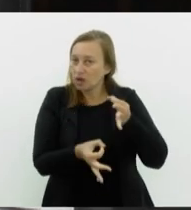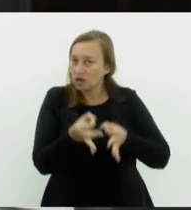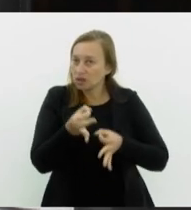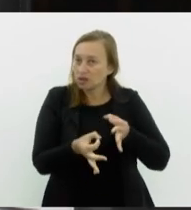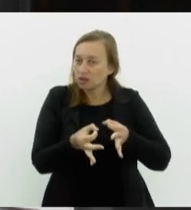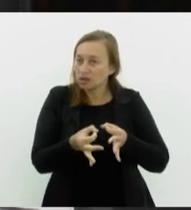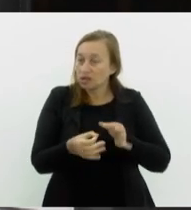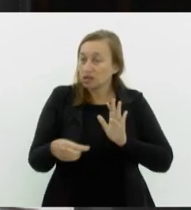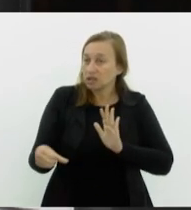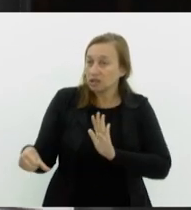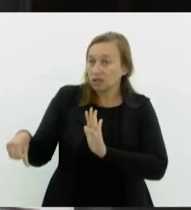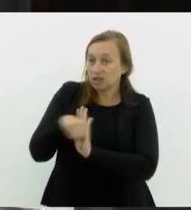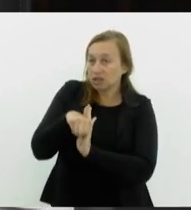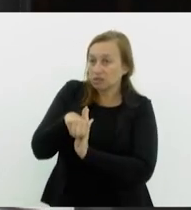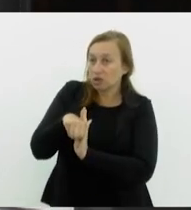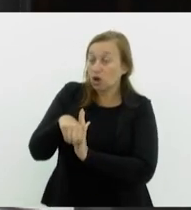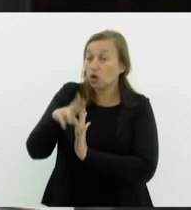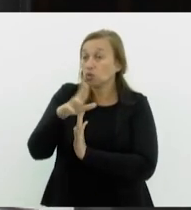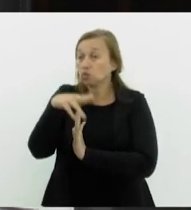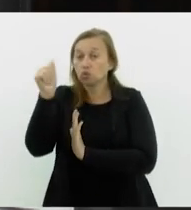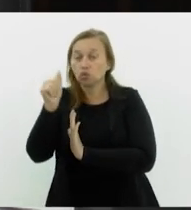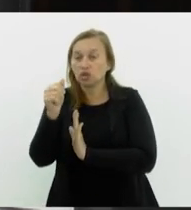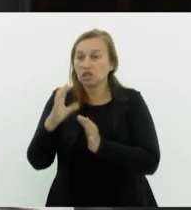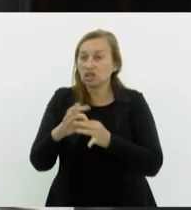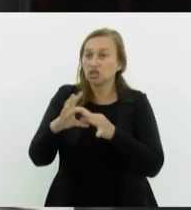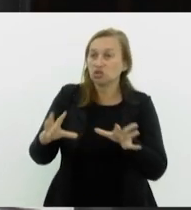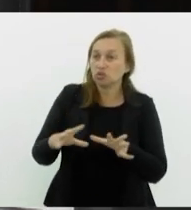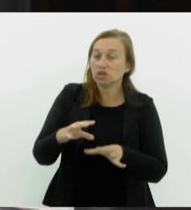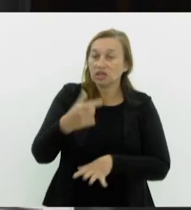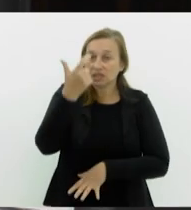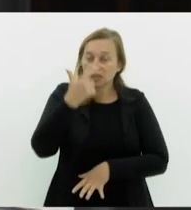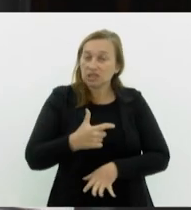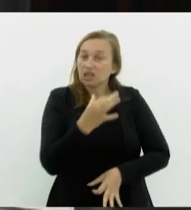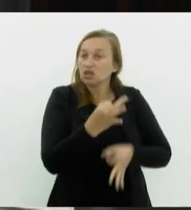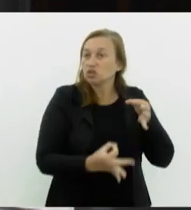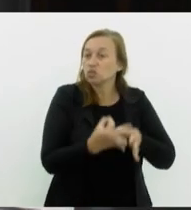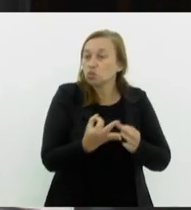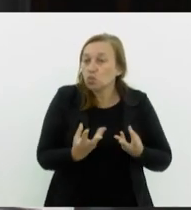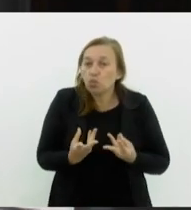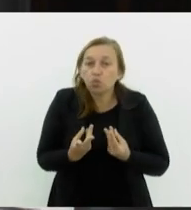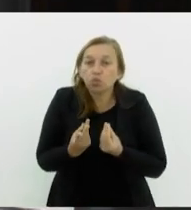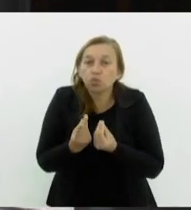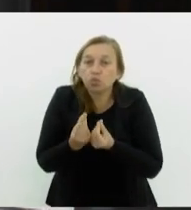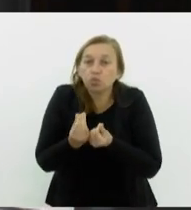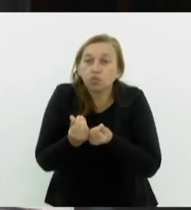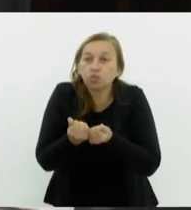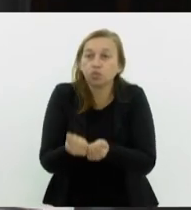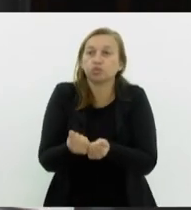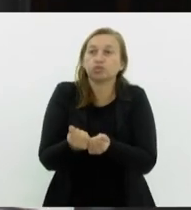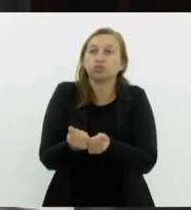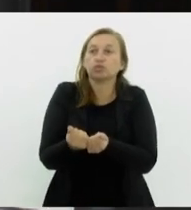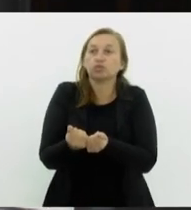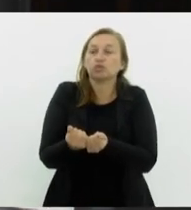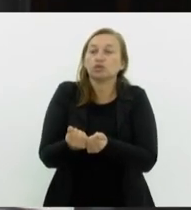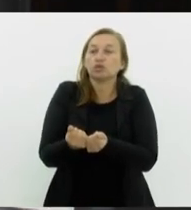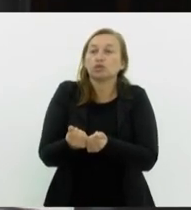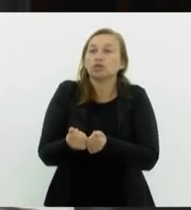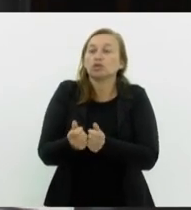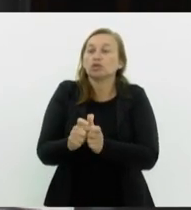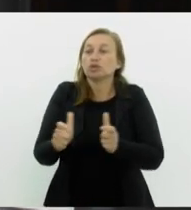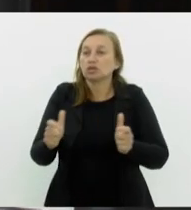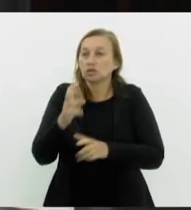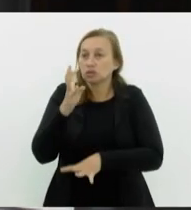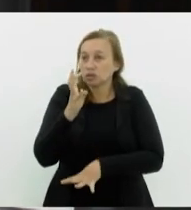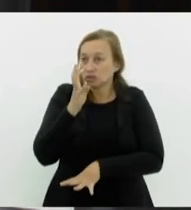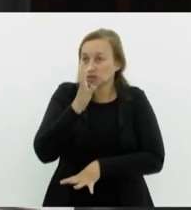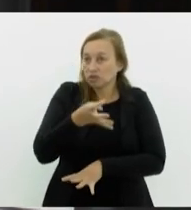ele nunca deixou de ser justo, ele nunca deixou de ter a sensibilidade do grande julgador. Eu